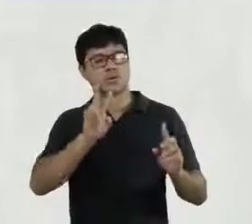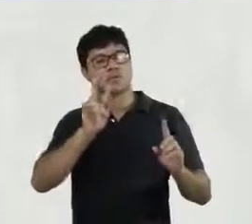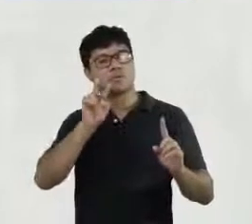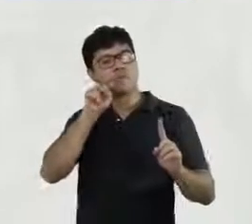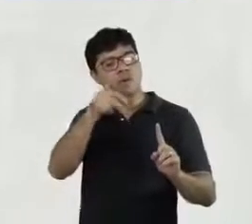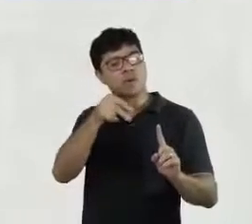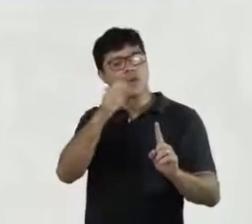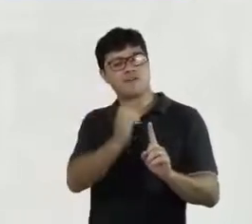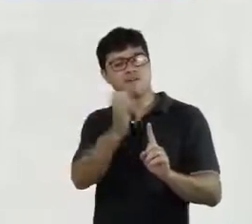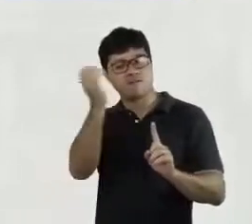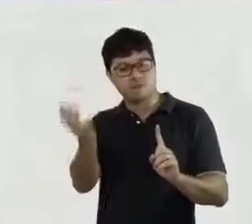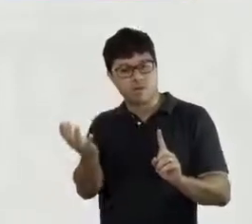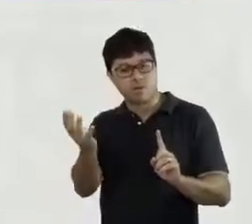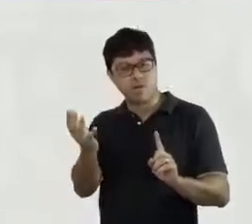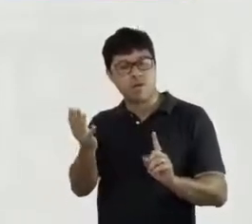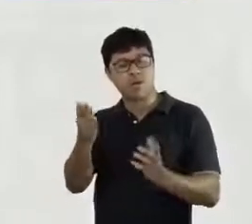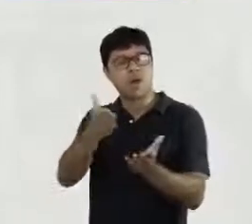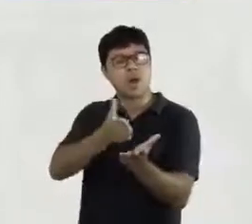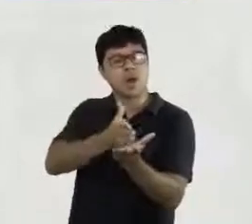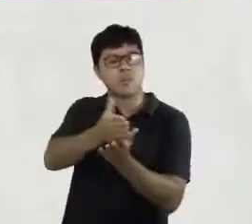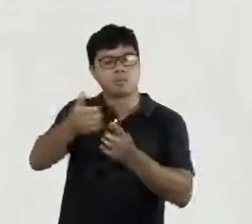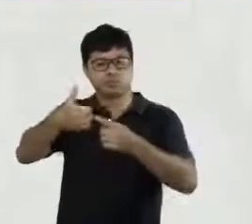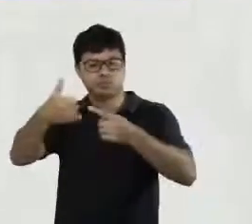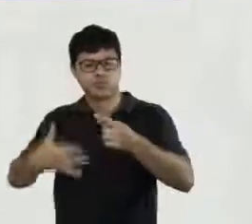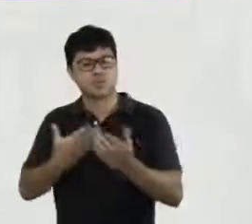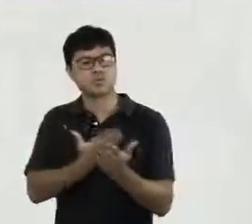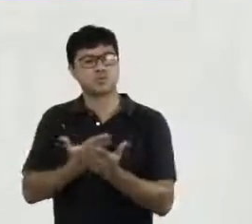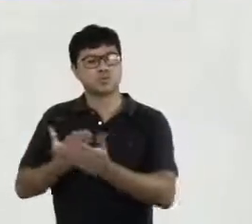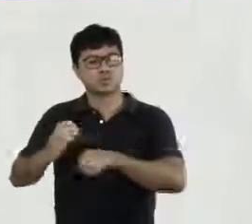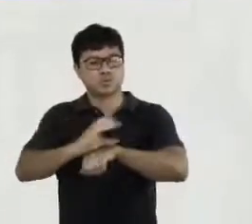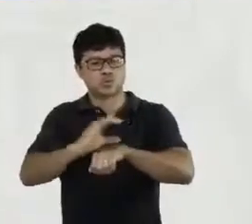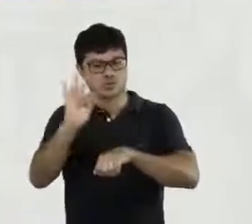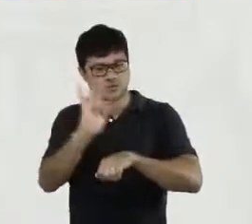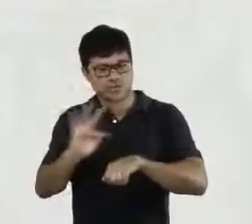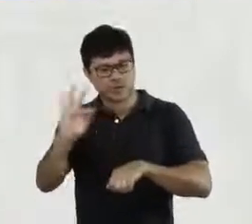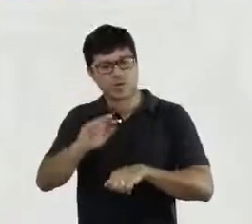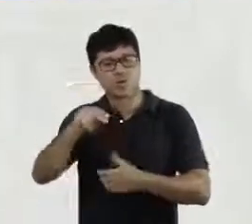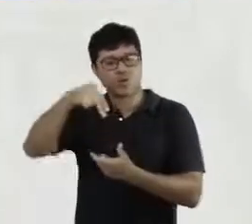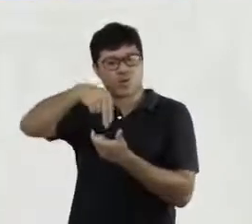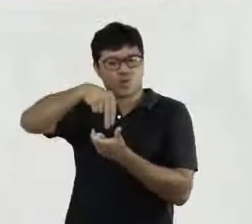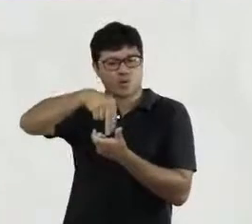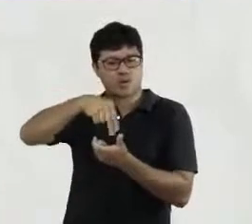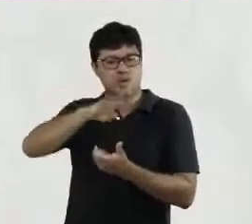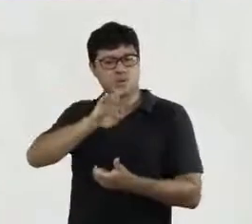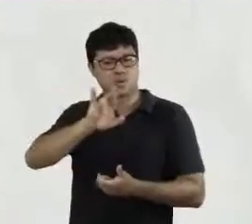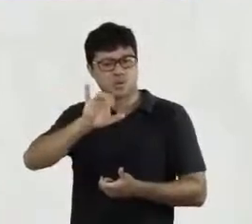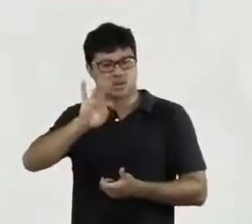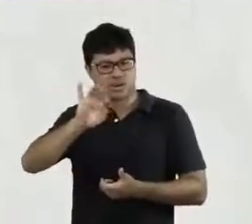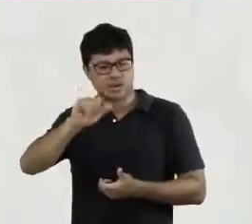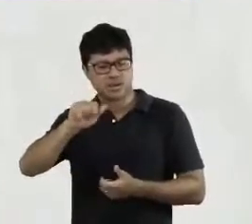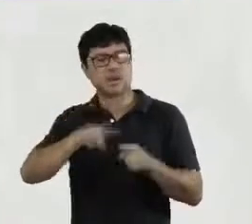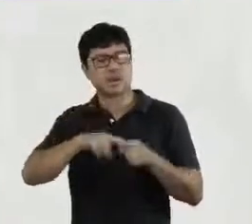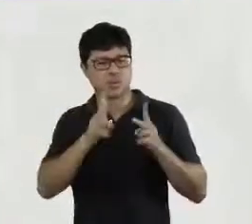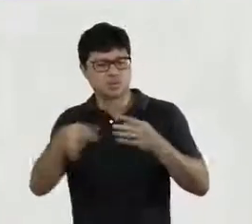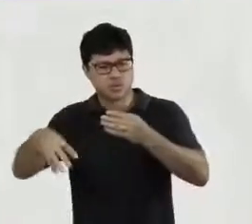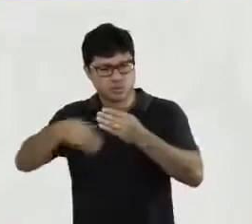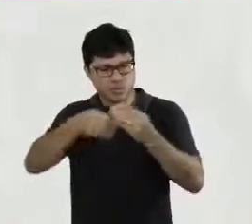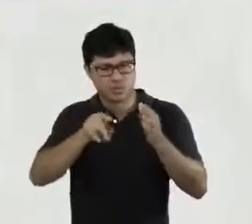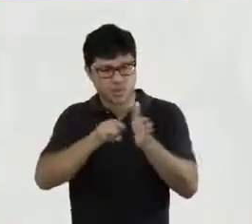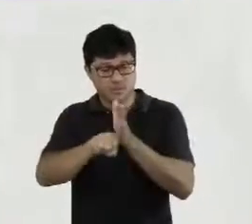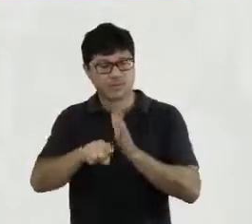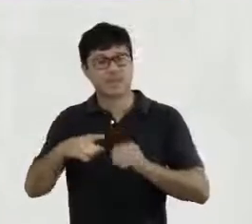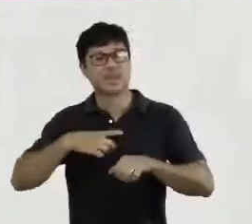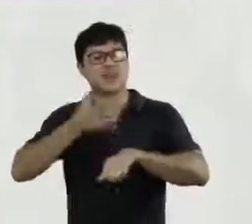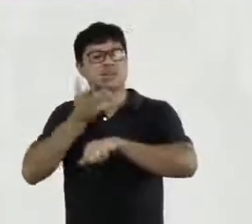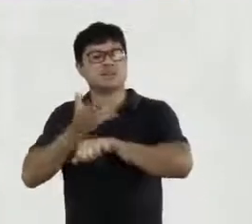aspecto externo é abordado no curso de biblioteconomia da Unirio? E depois ela ainda faz uma continuação. Há